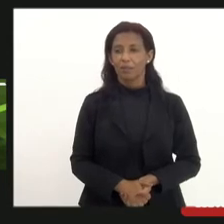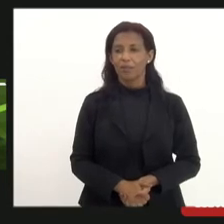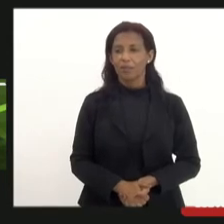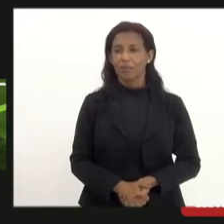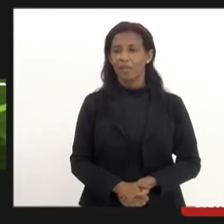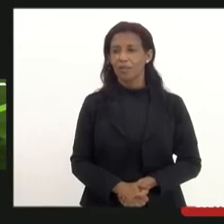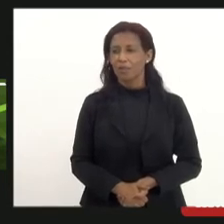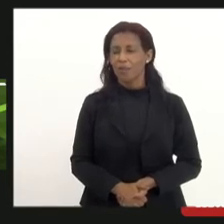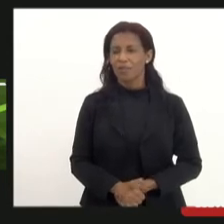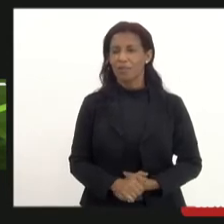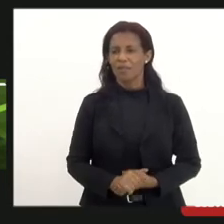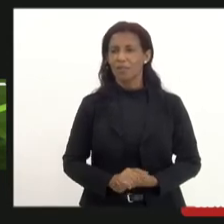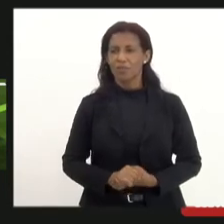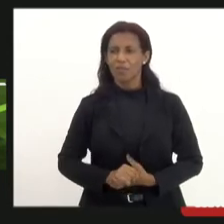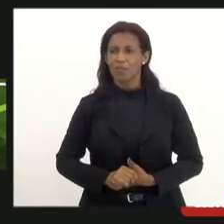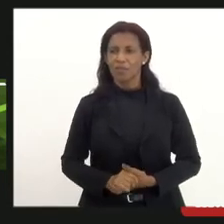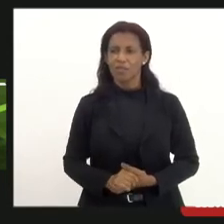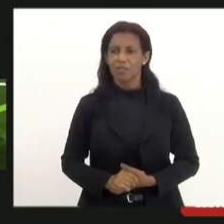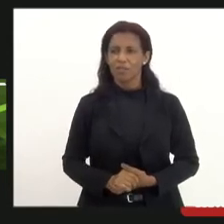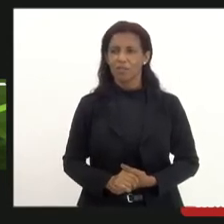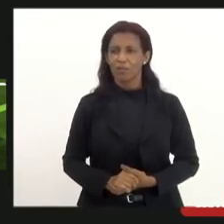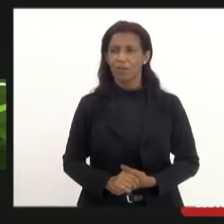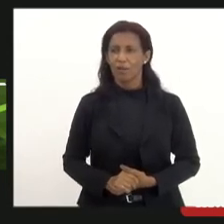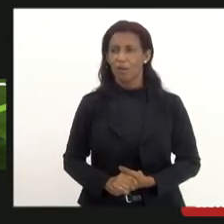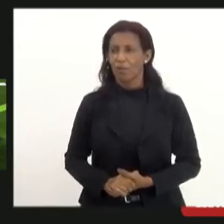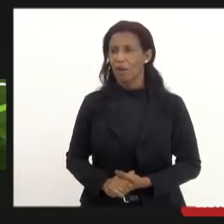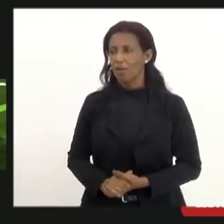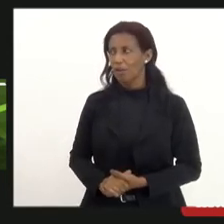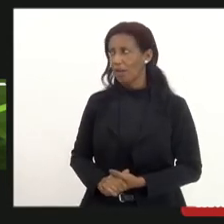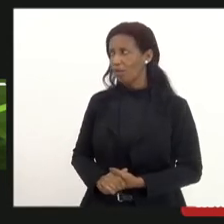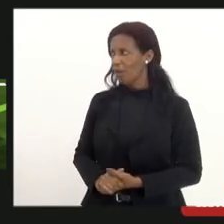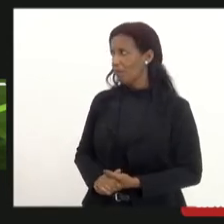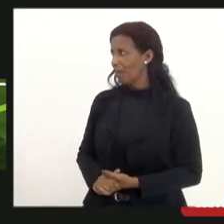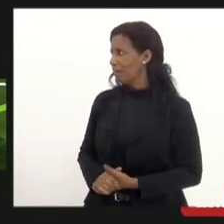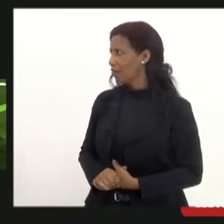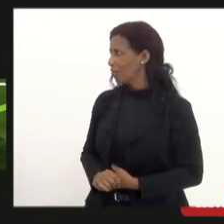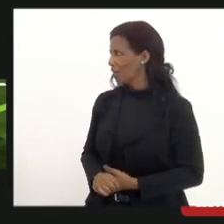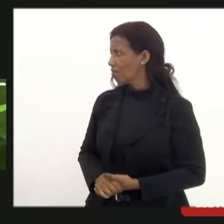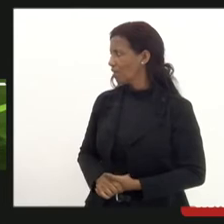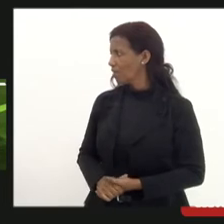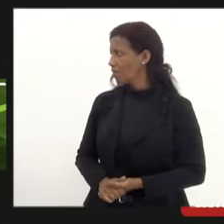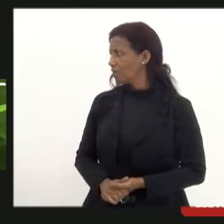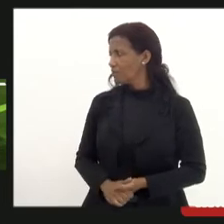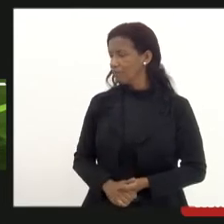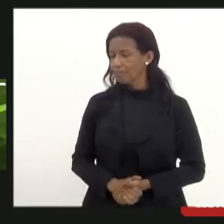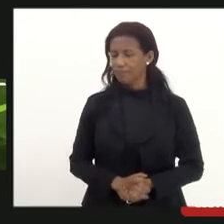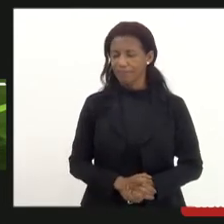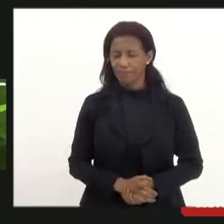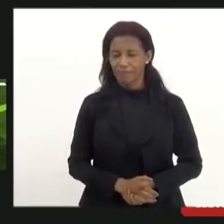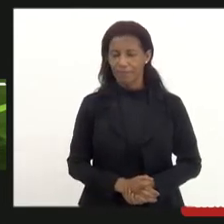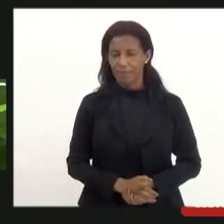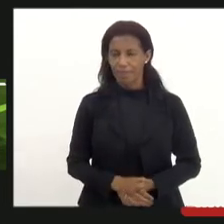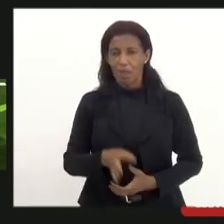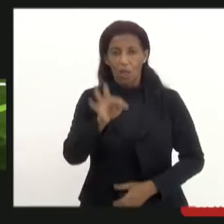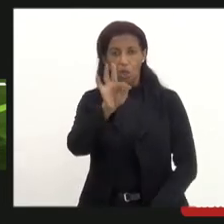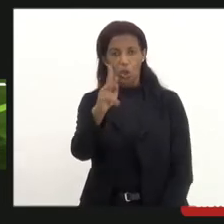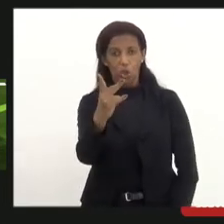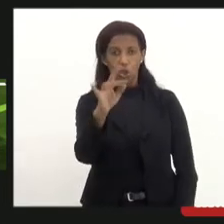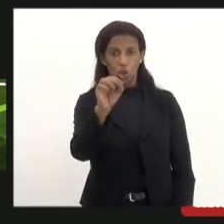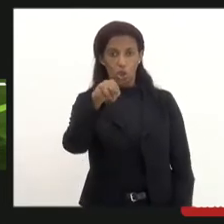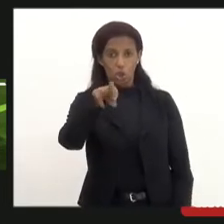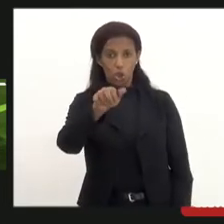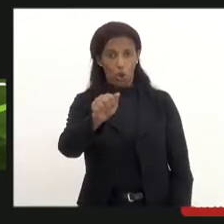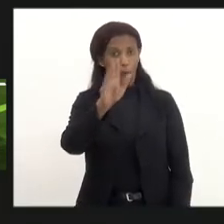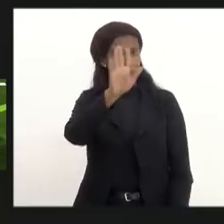o Thomas falou que, né, do aluguel da sonda. Aliás, quem falou foi o Rafael, desculpa, Thomas, que a sonda já